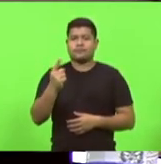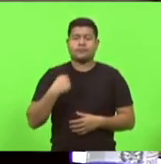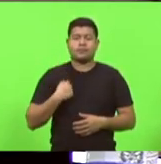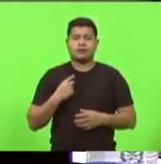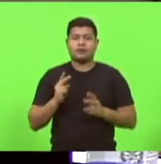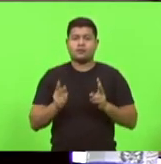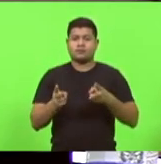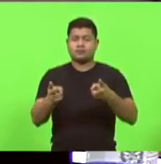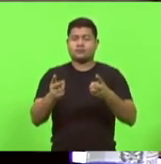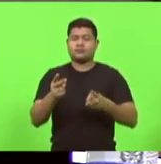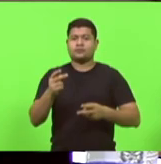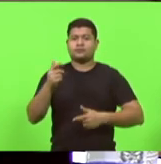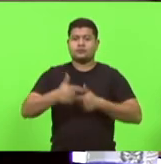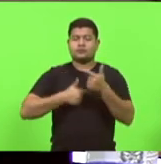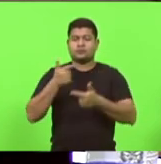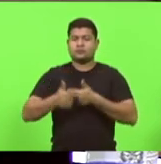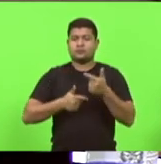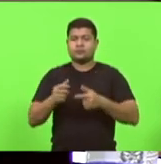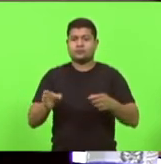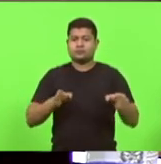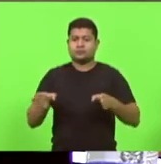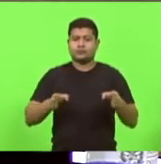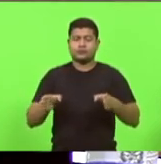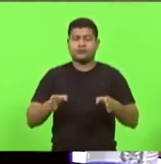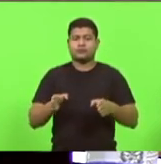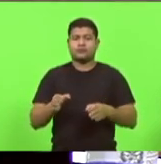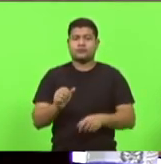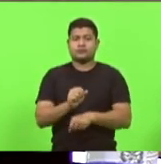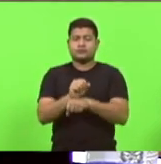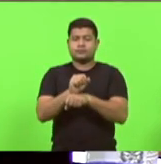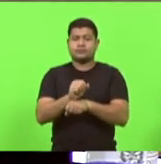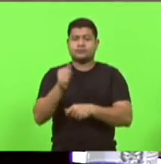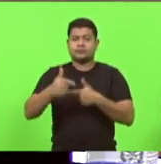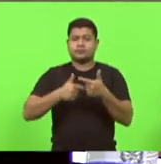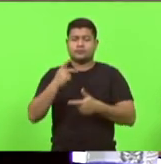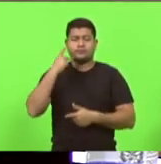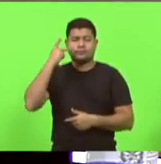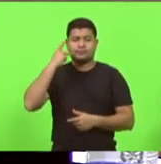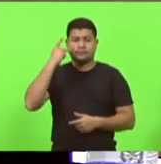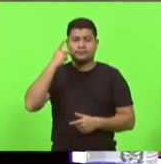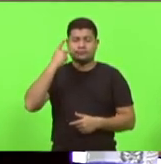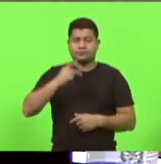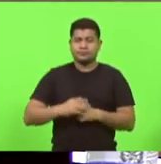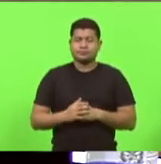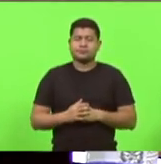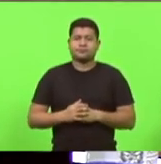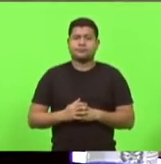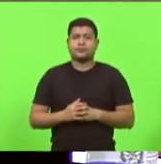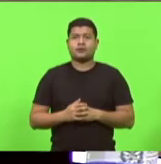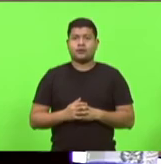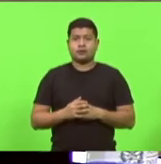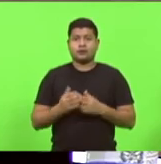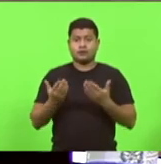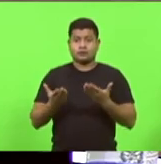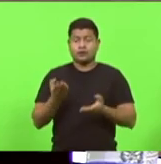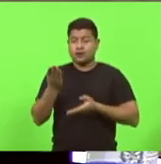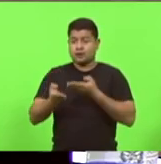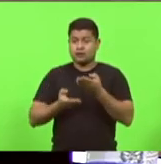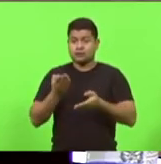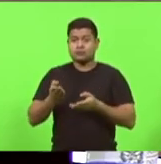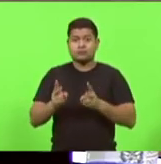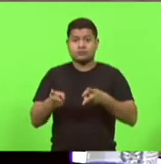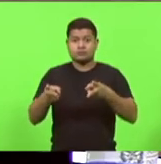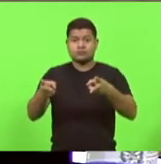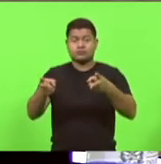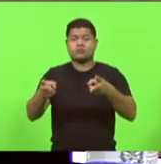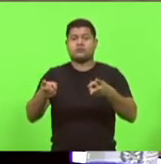atividades parlamentares durante o recesso parlamentar e em atendimento à necessidade do Poder Legislativo de se manter em pleno